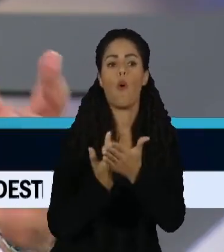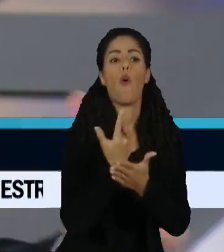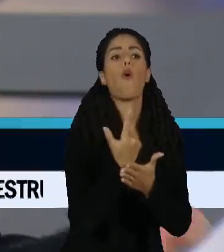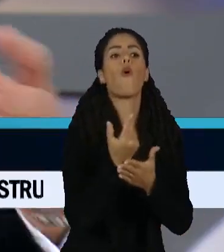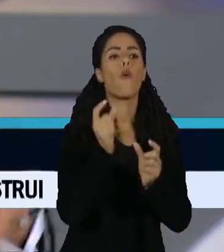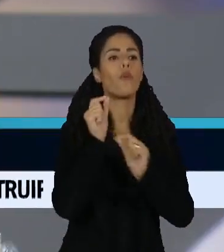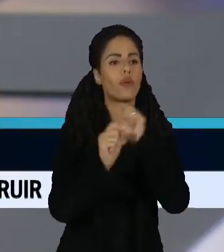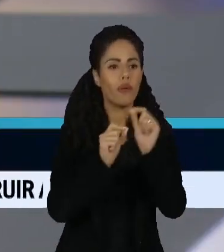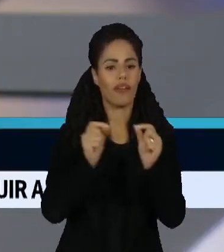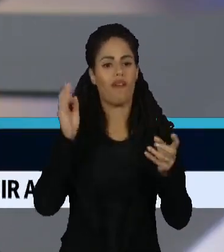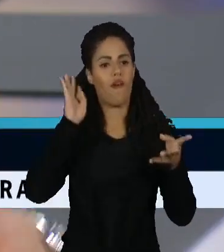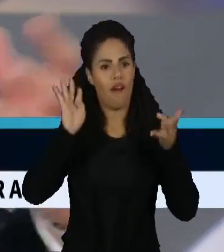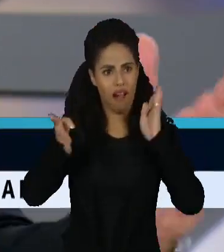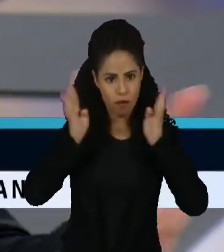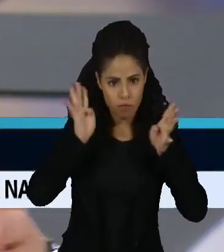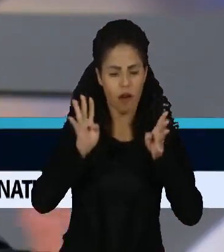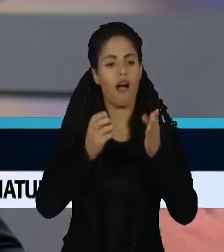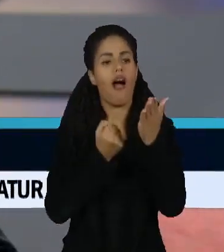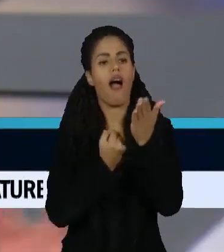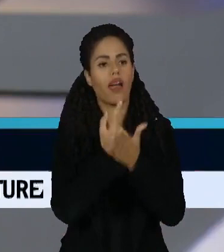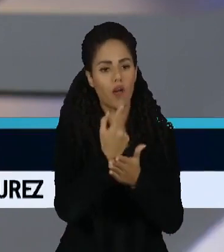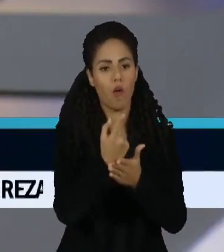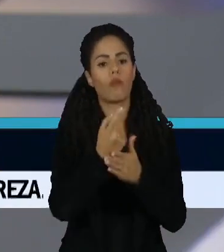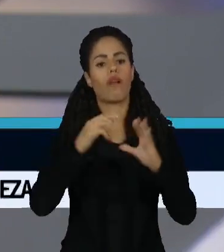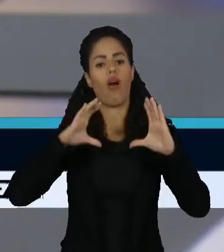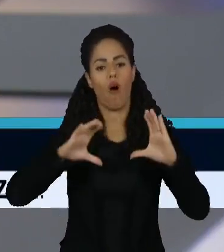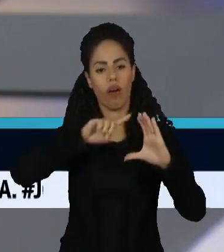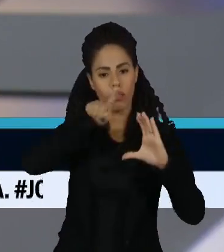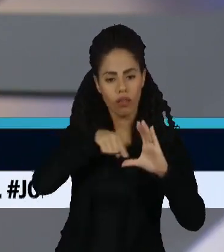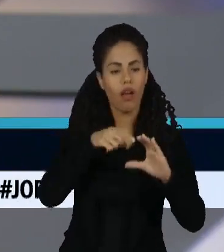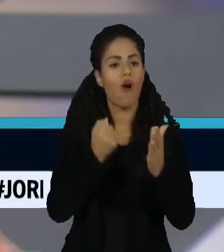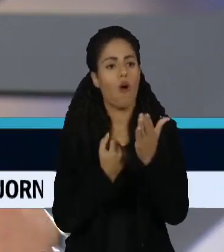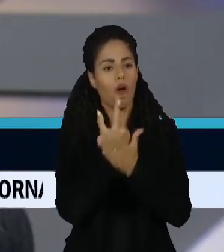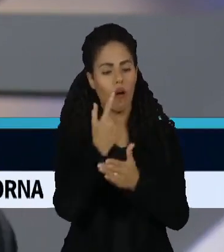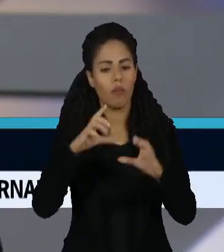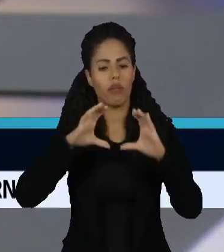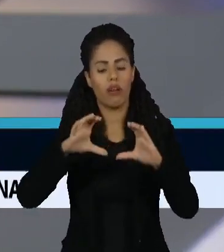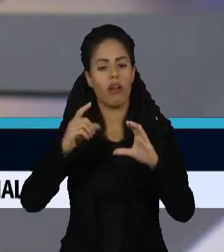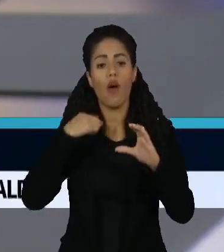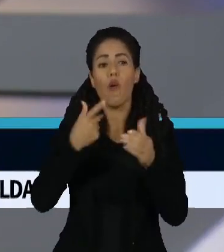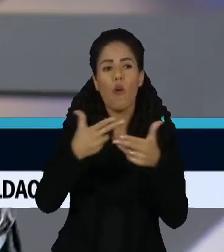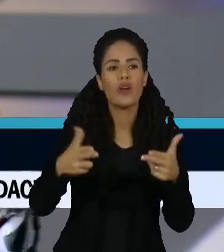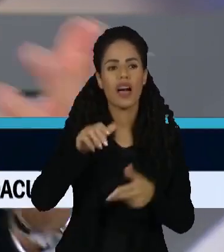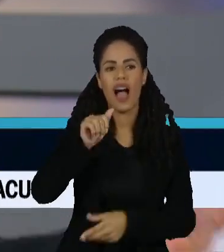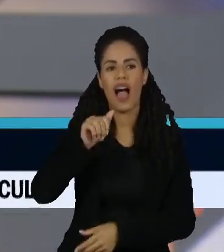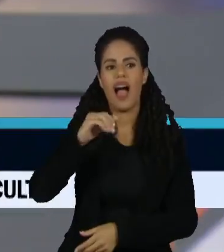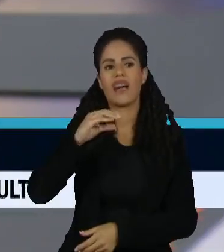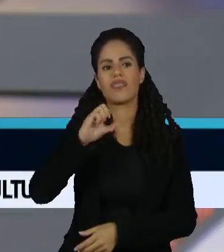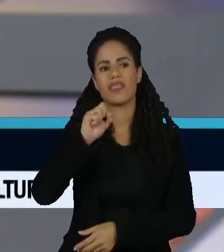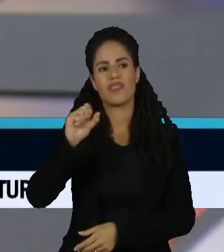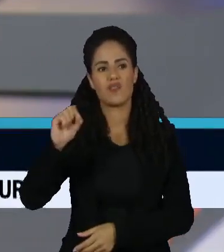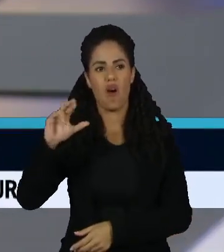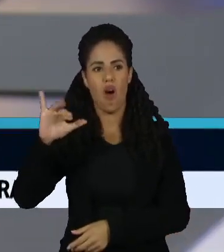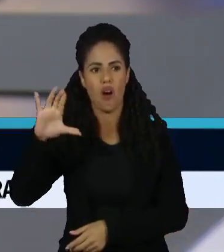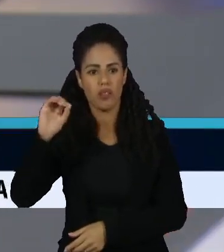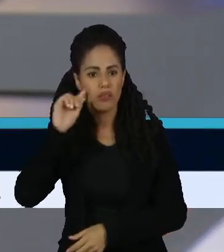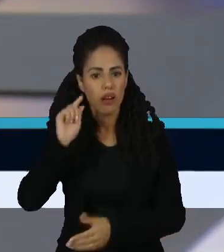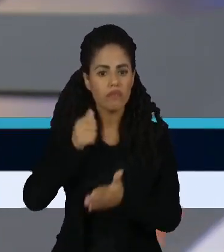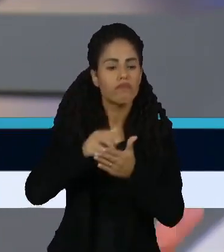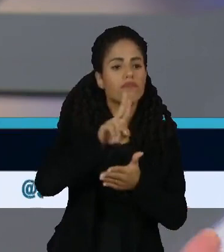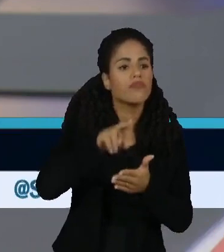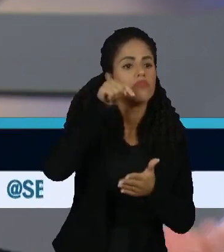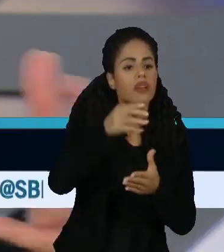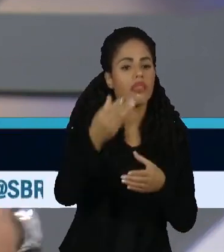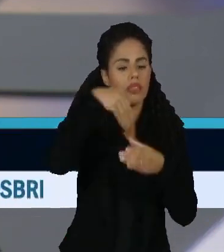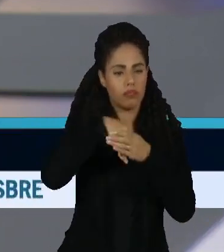de penduricalho para esse caminhão funcionar e ser competitivo na sua região de transporte. Poucos são aqueles que têm renda para financiar isso.